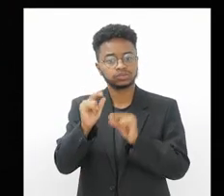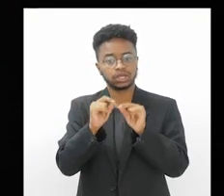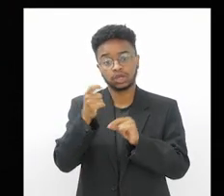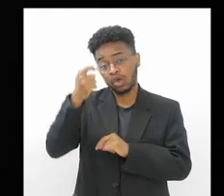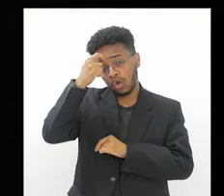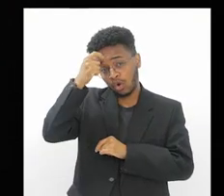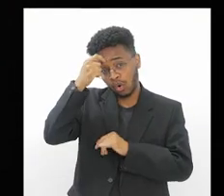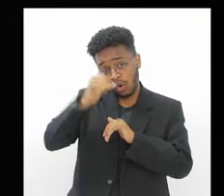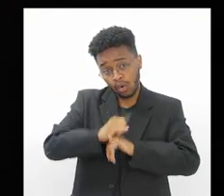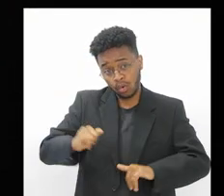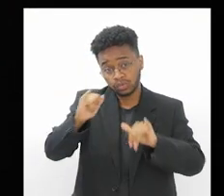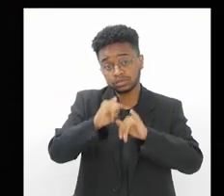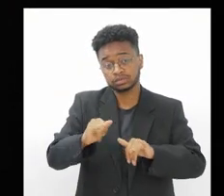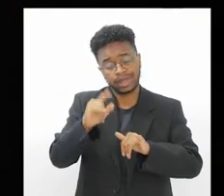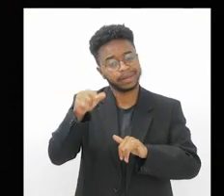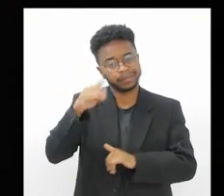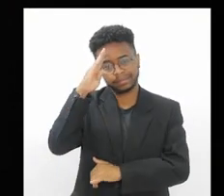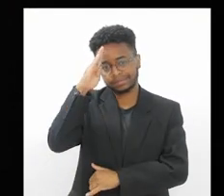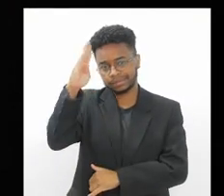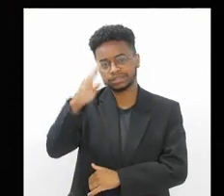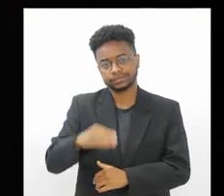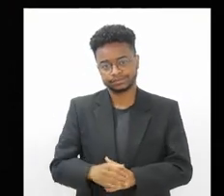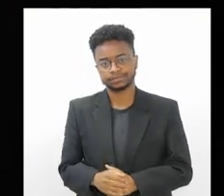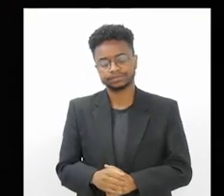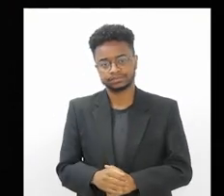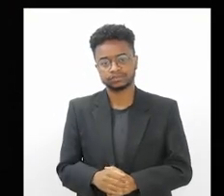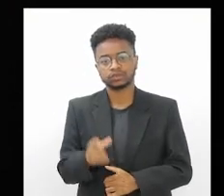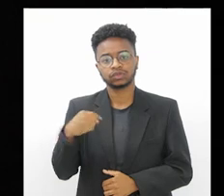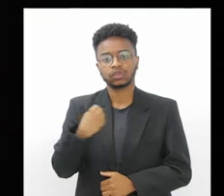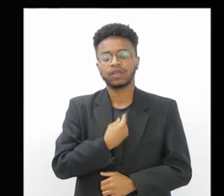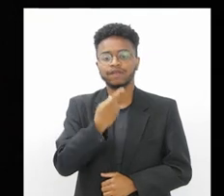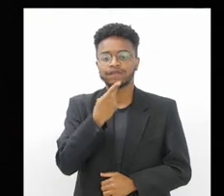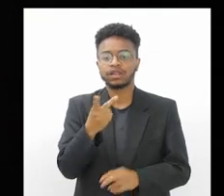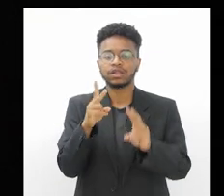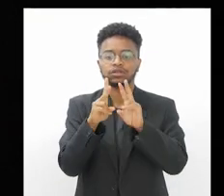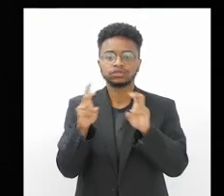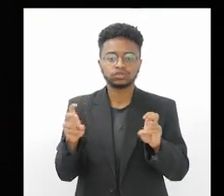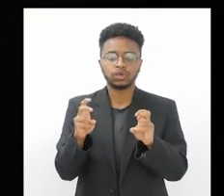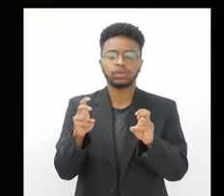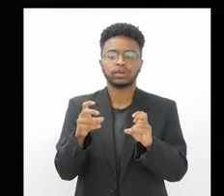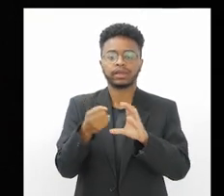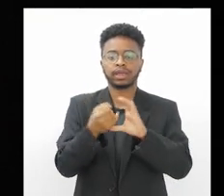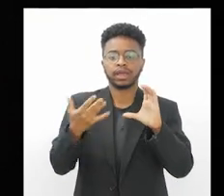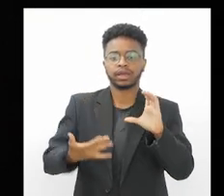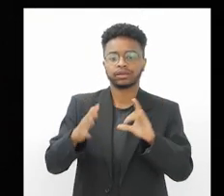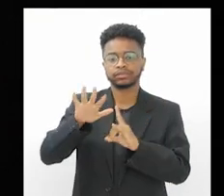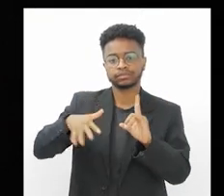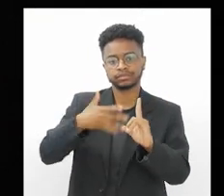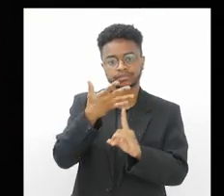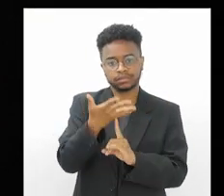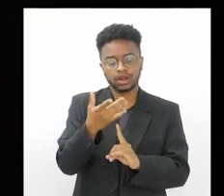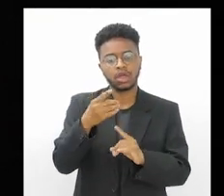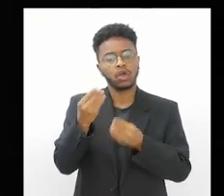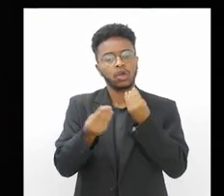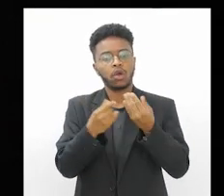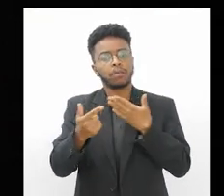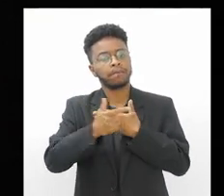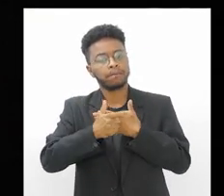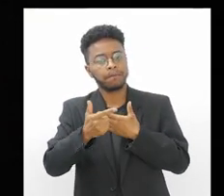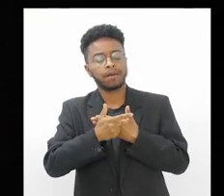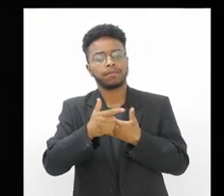a questão da conscientização é primordial, né? Quando a gente fala de aspectos ambientais, então... O